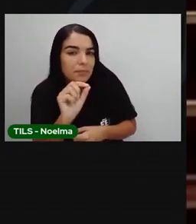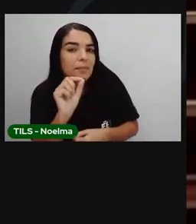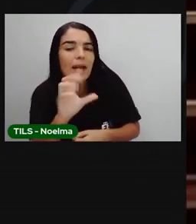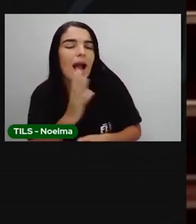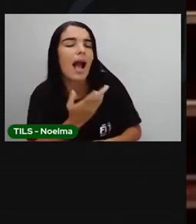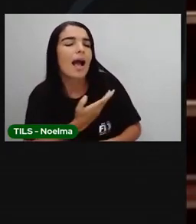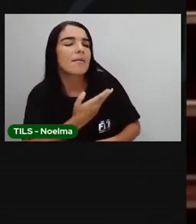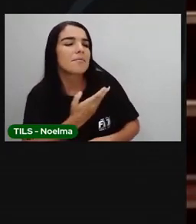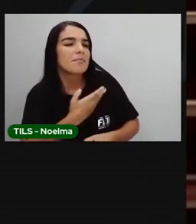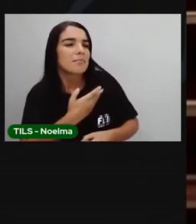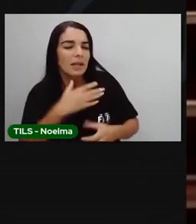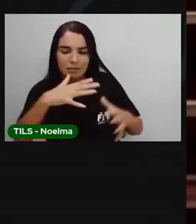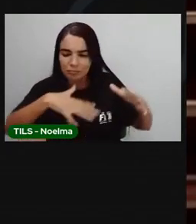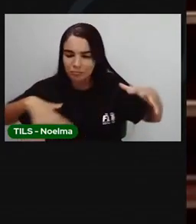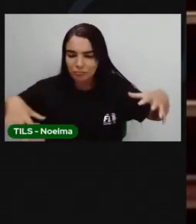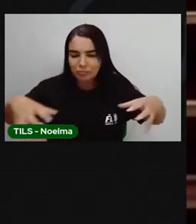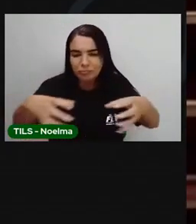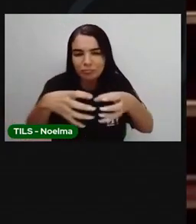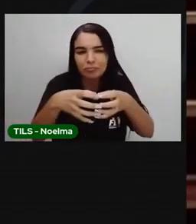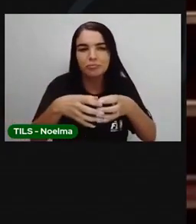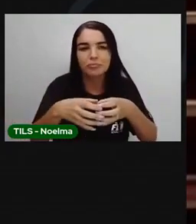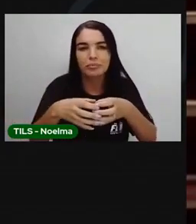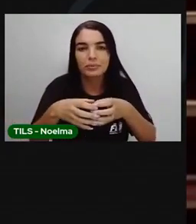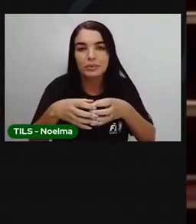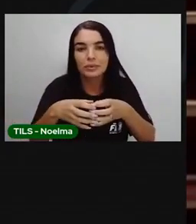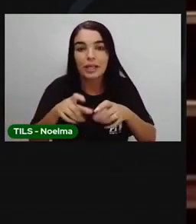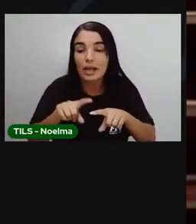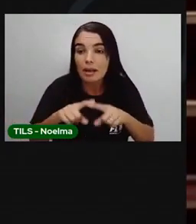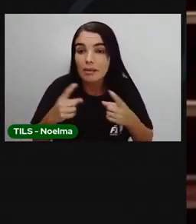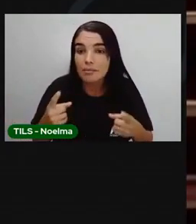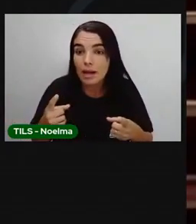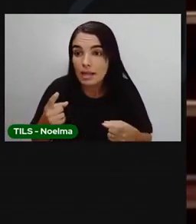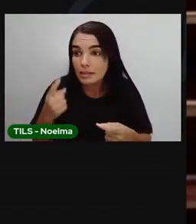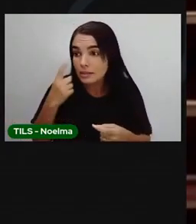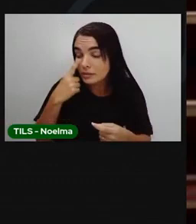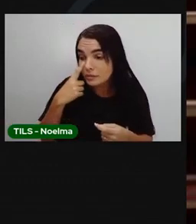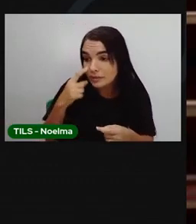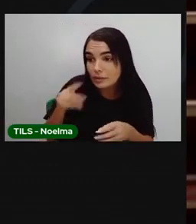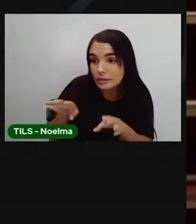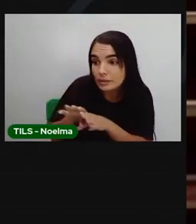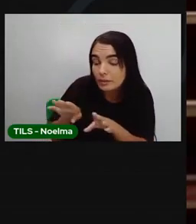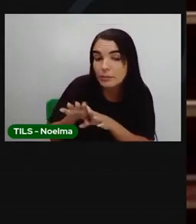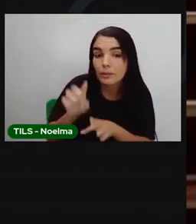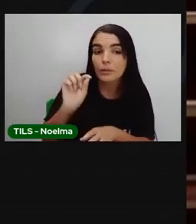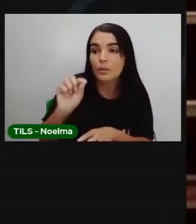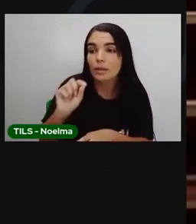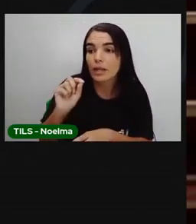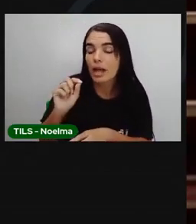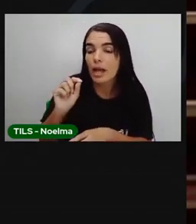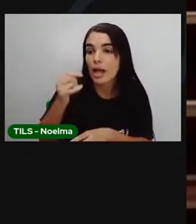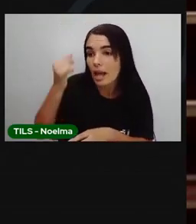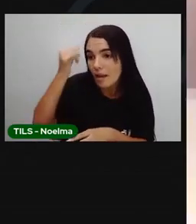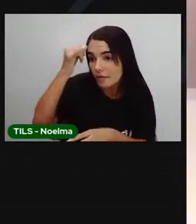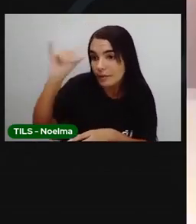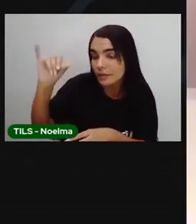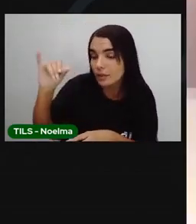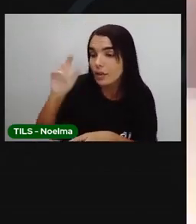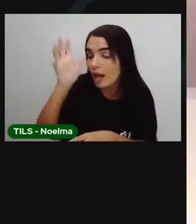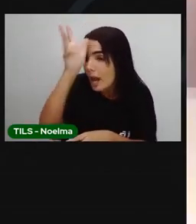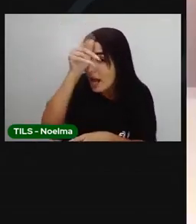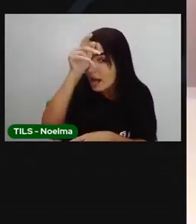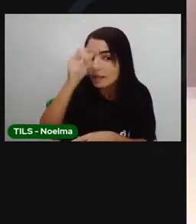amigos da nossa gente. E lamentei que estivesse a dormir, impedindo-me assim de cumprimentá-lo.